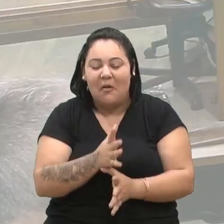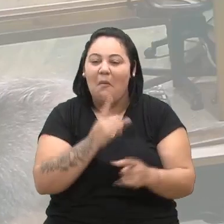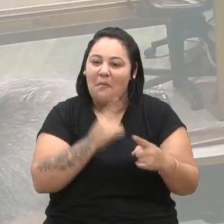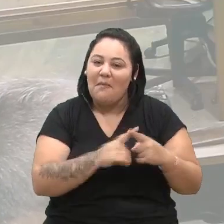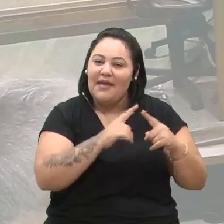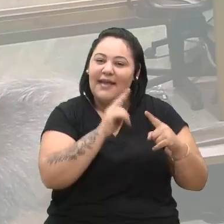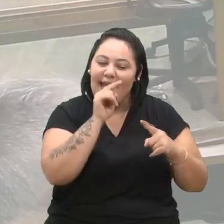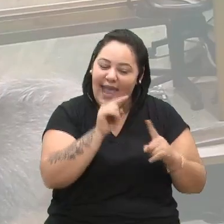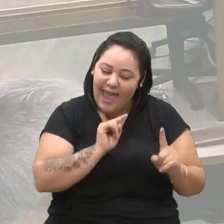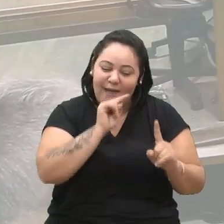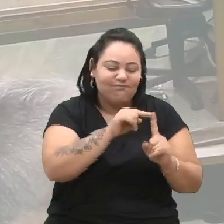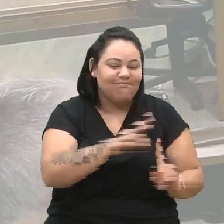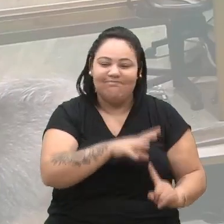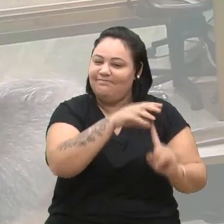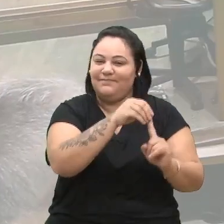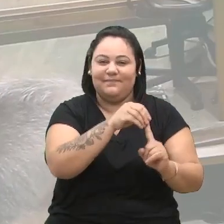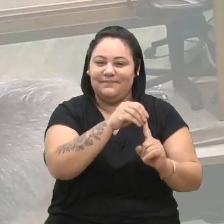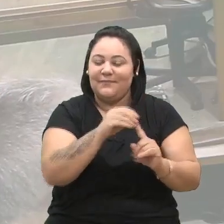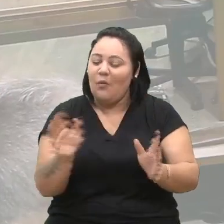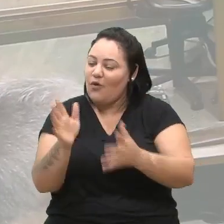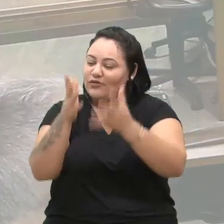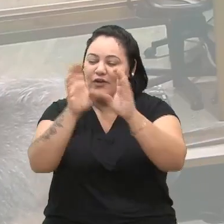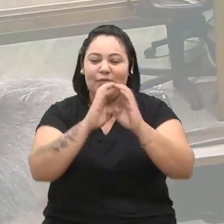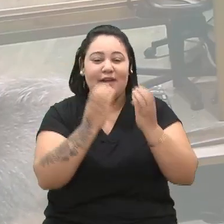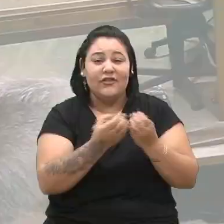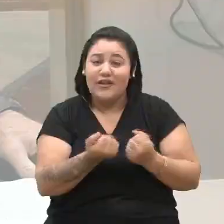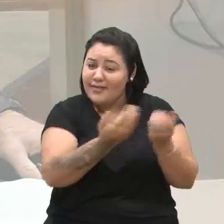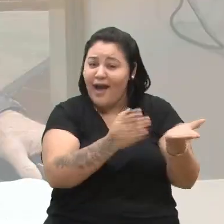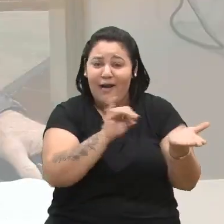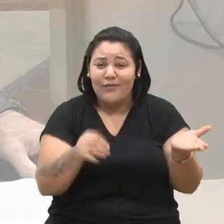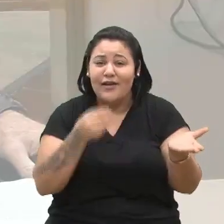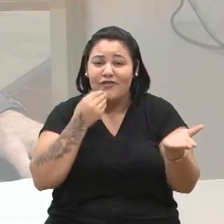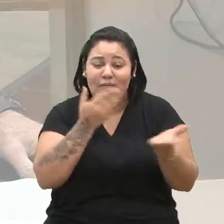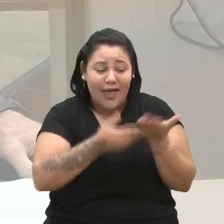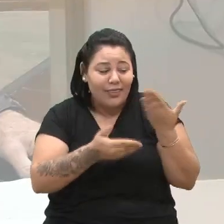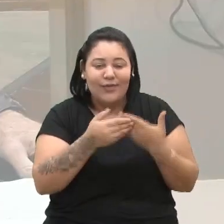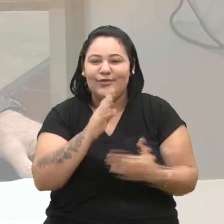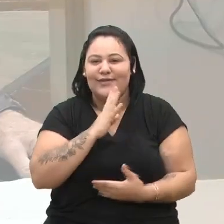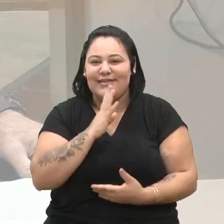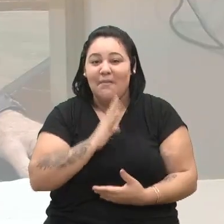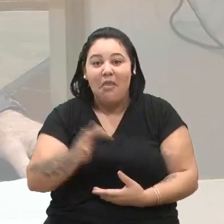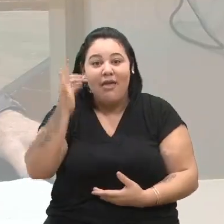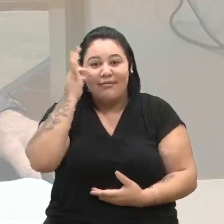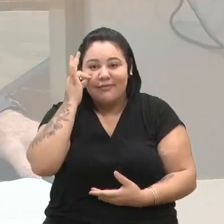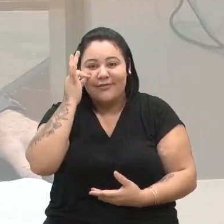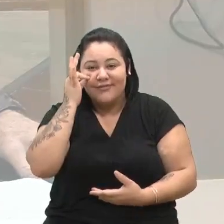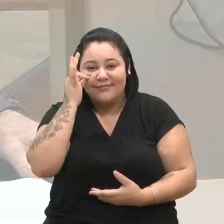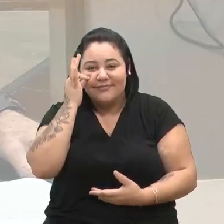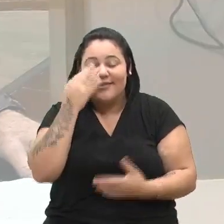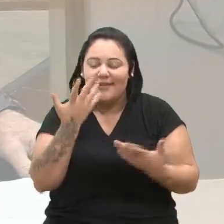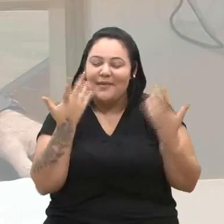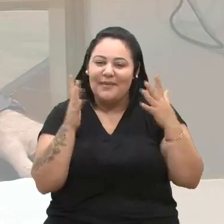Uva, mobilizar toda a comunidade e dar a oportunidade para que todos, né, conheçam e estejam prestigiando. E parabenizar também a